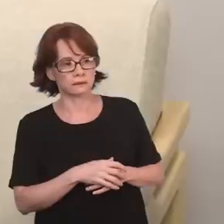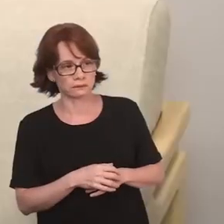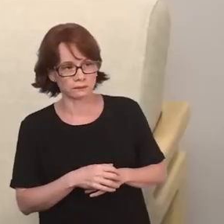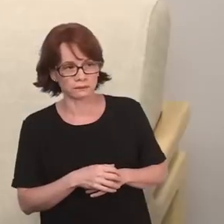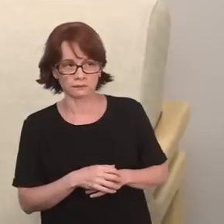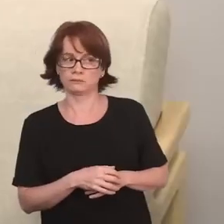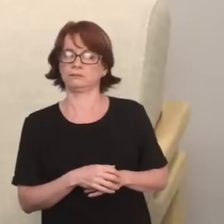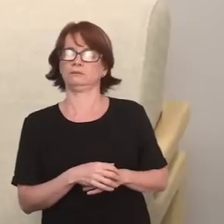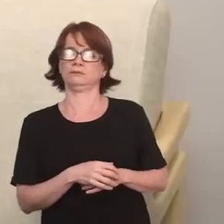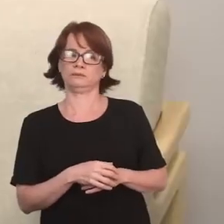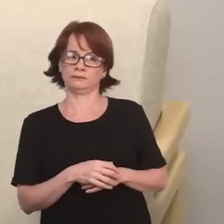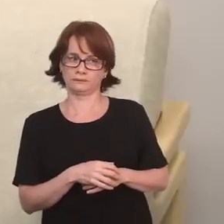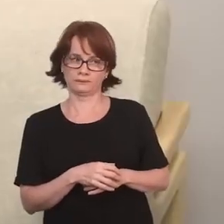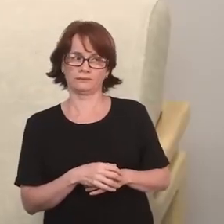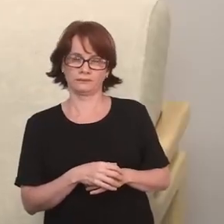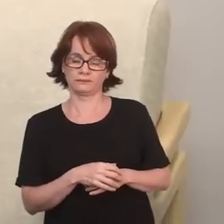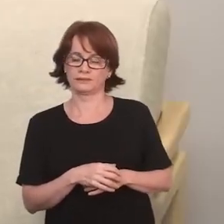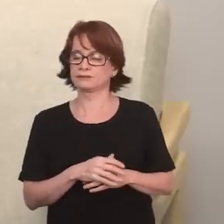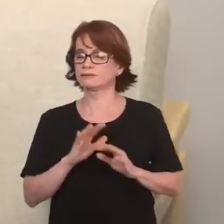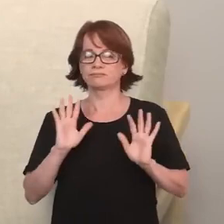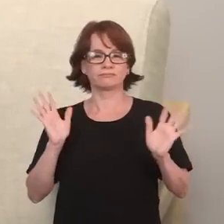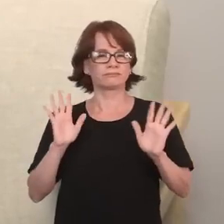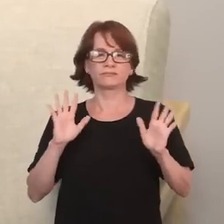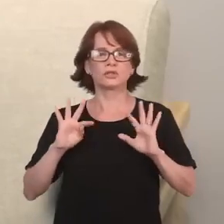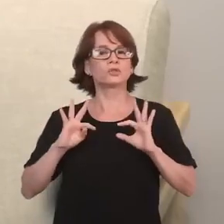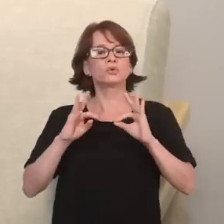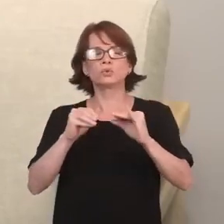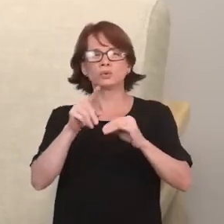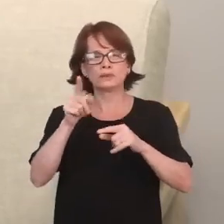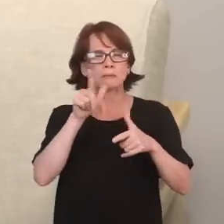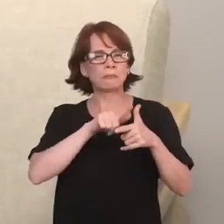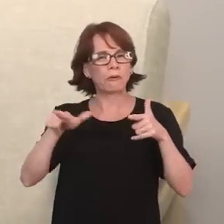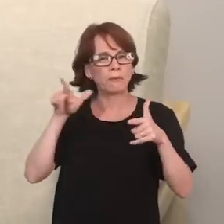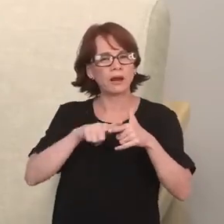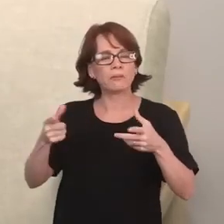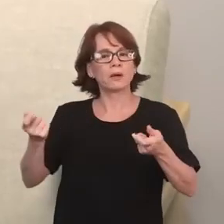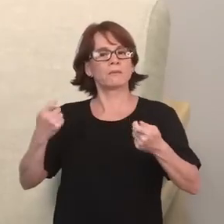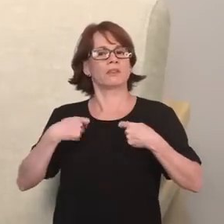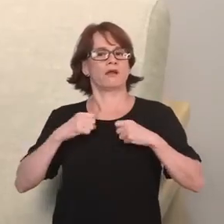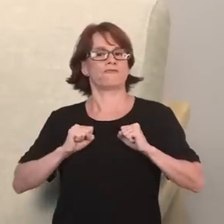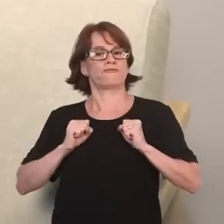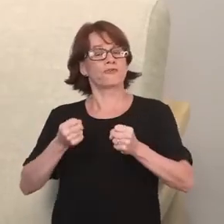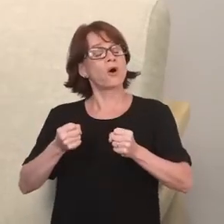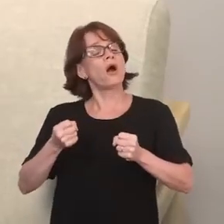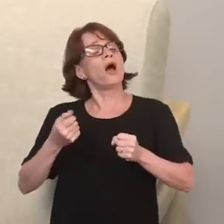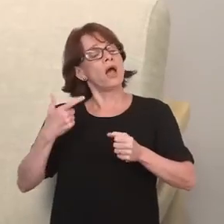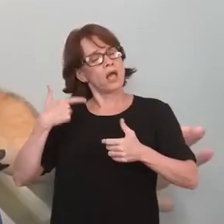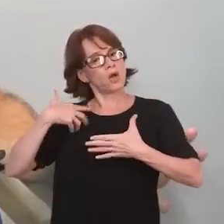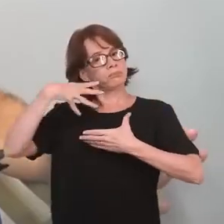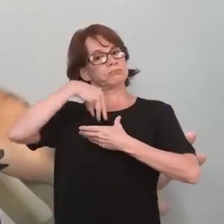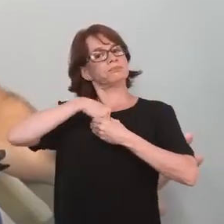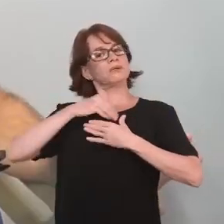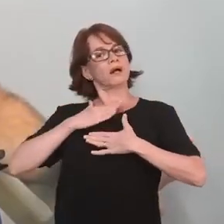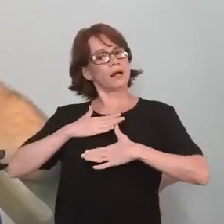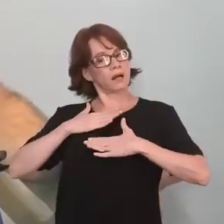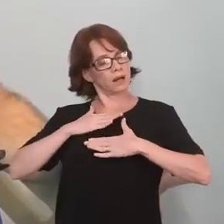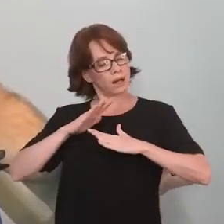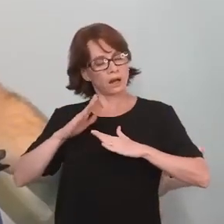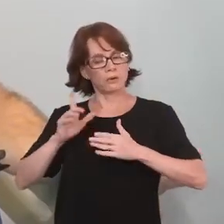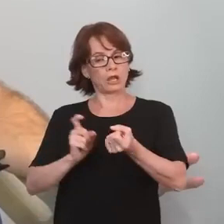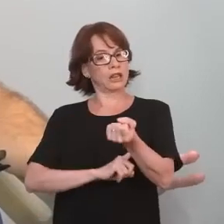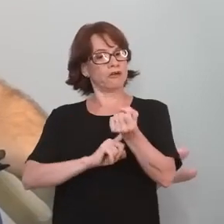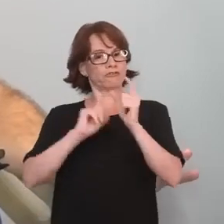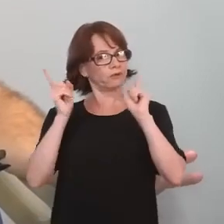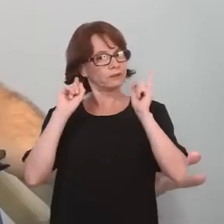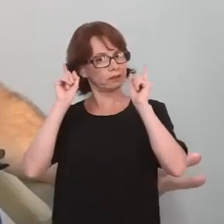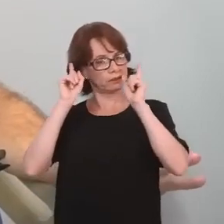Isso tudo me dá fibra, me dá força para lutar pelas... Mas eu sou calma, não sou nervosa. Foram 4 anos de um governo